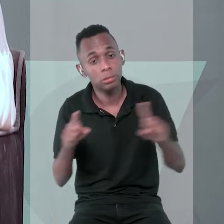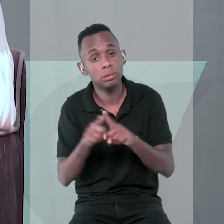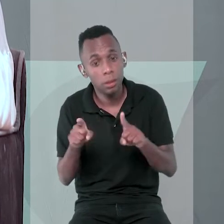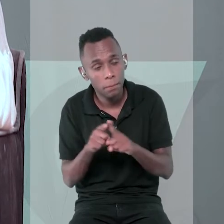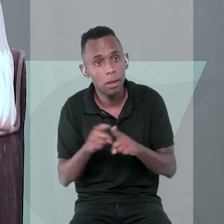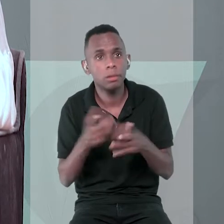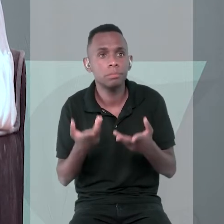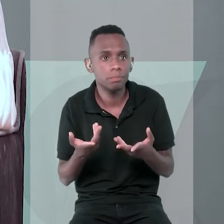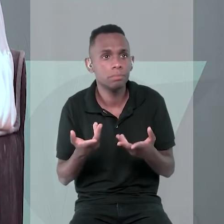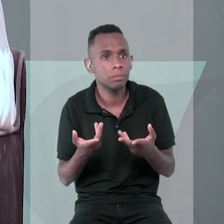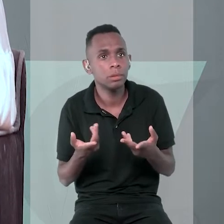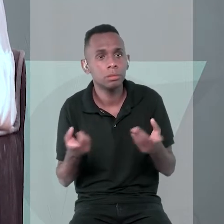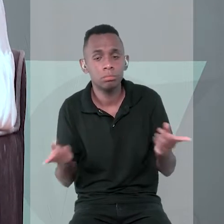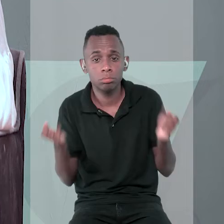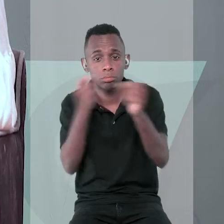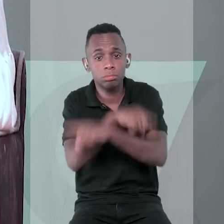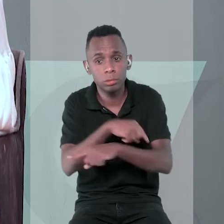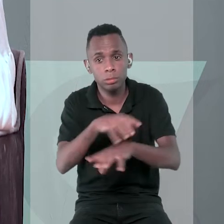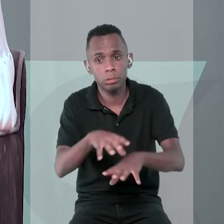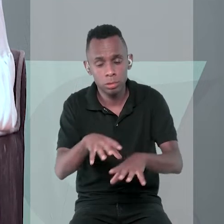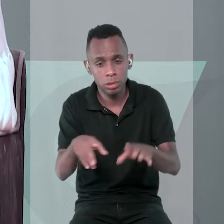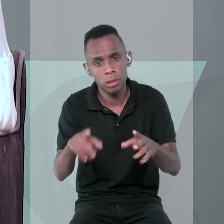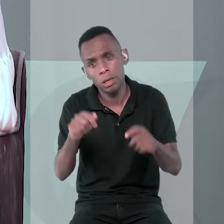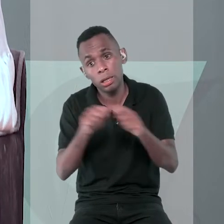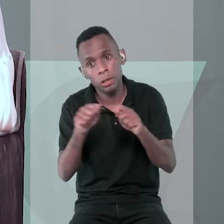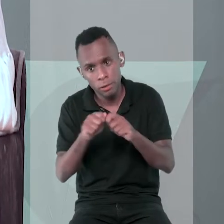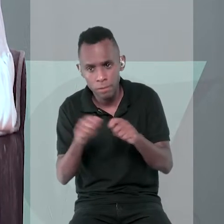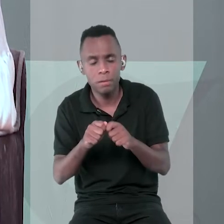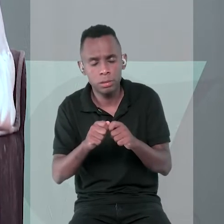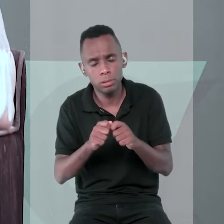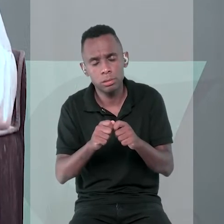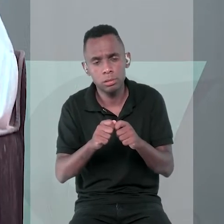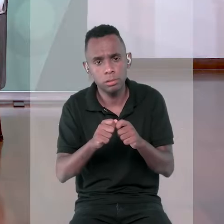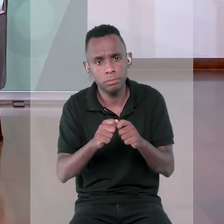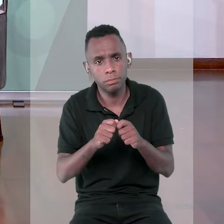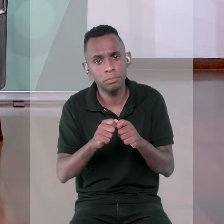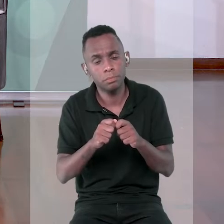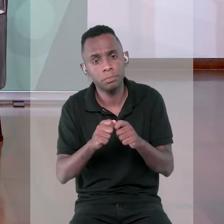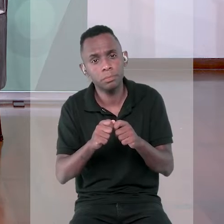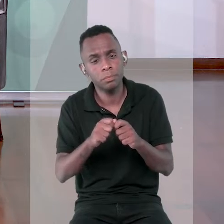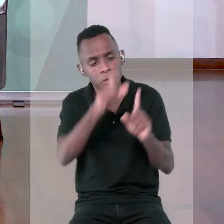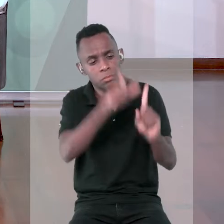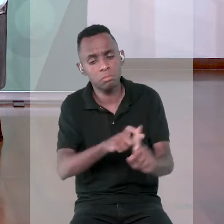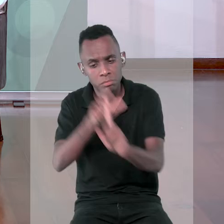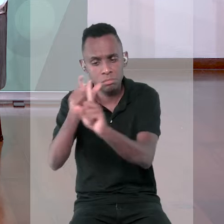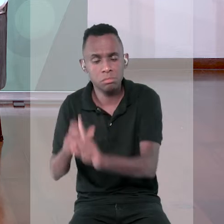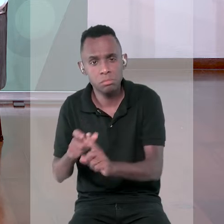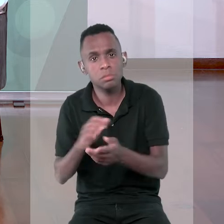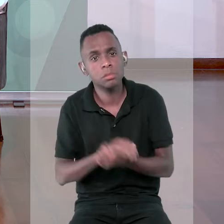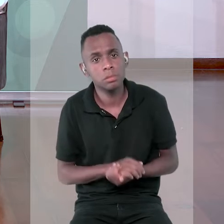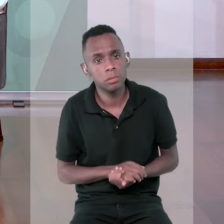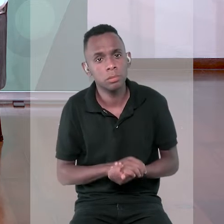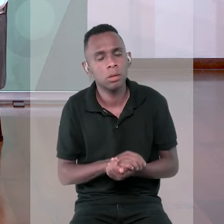as próprias contradições das apropriações que foram feitas das imagens delas, né? Não tem